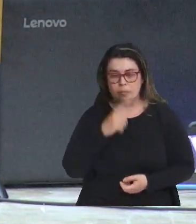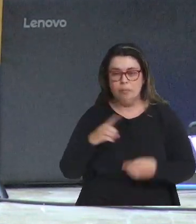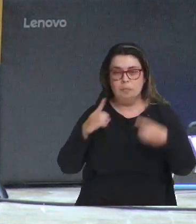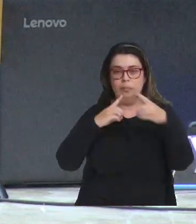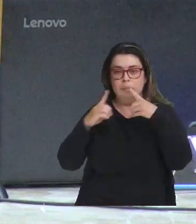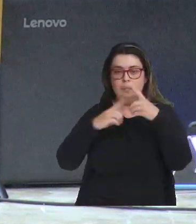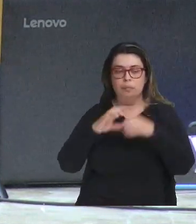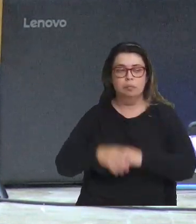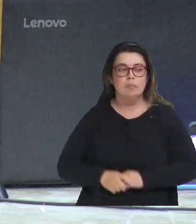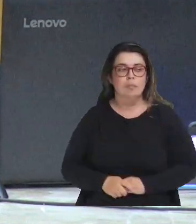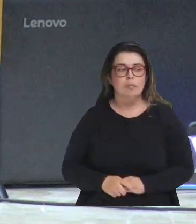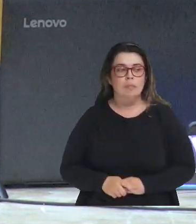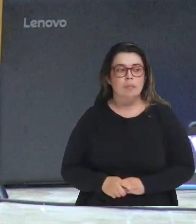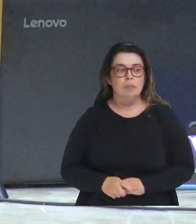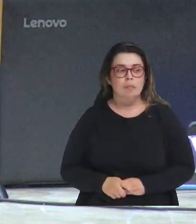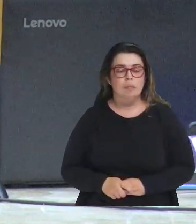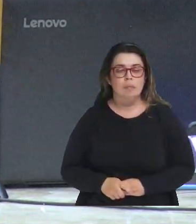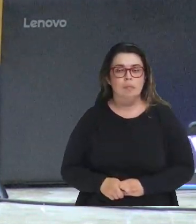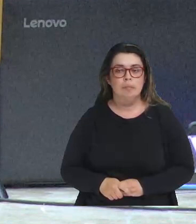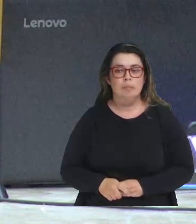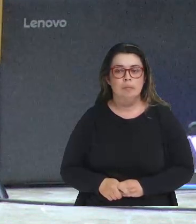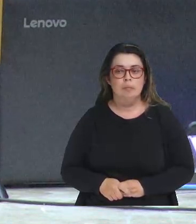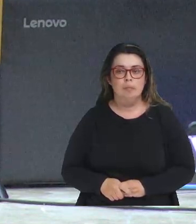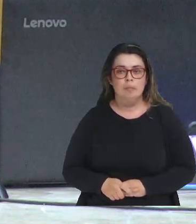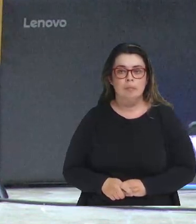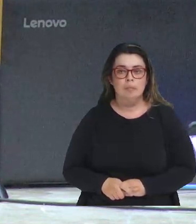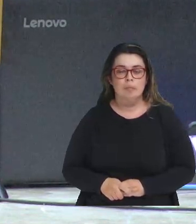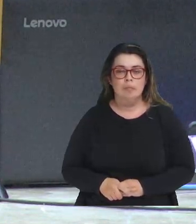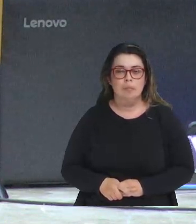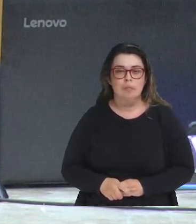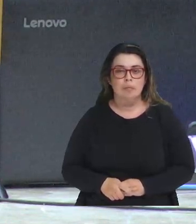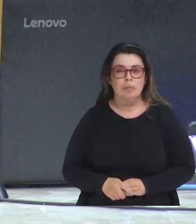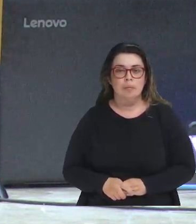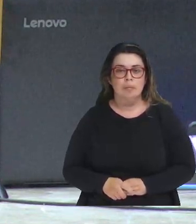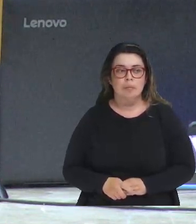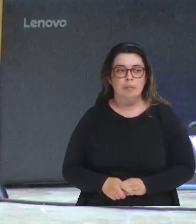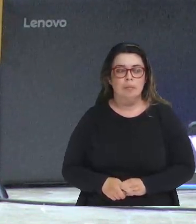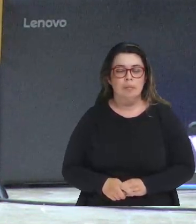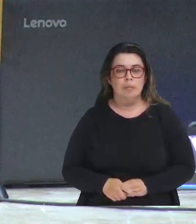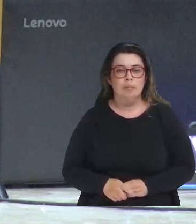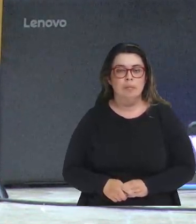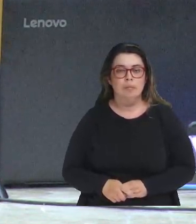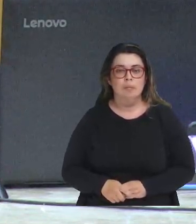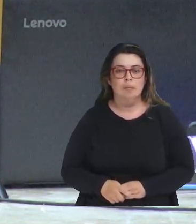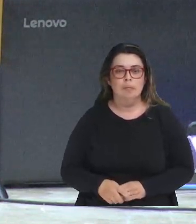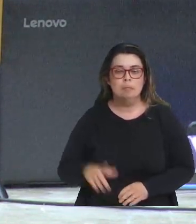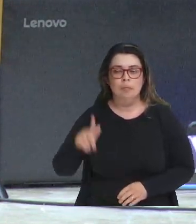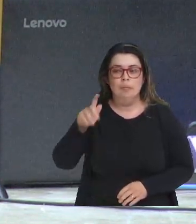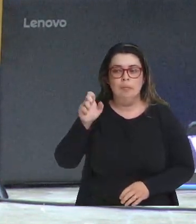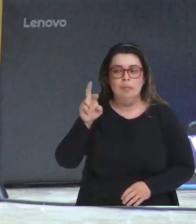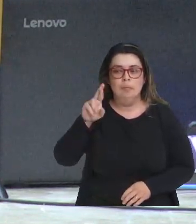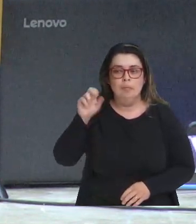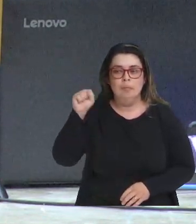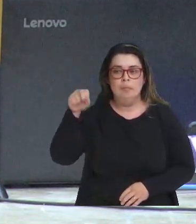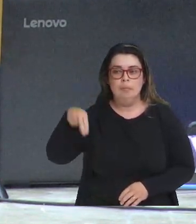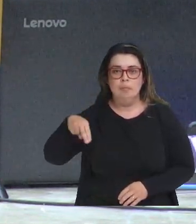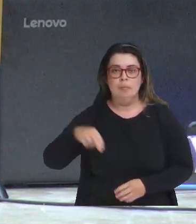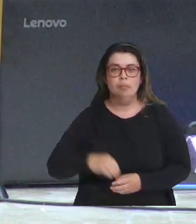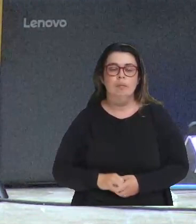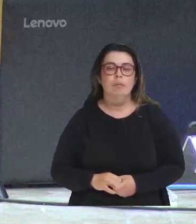discussão? Concedo a palavra ao coautor do projeto, vereador Gerson Alves de Souza.